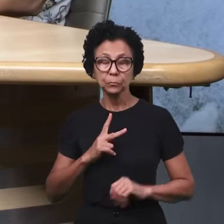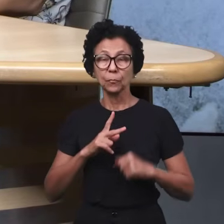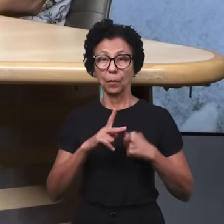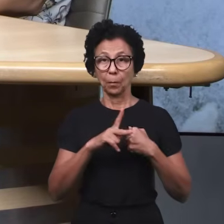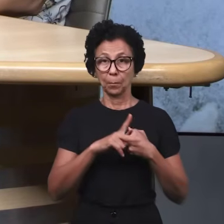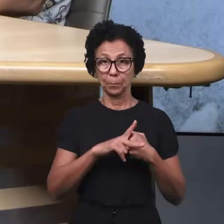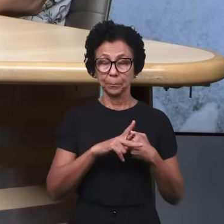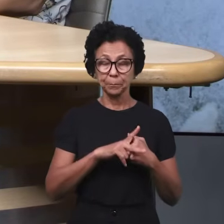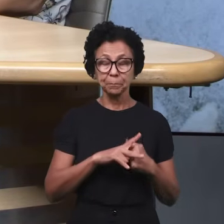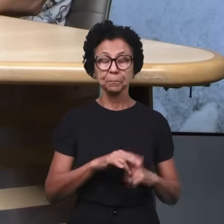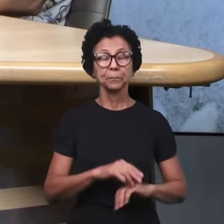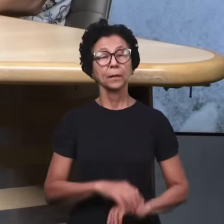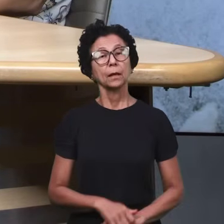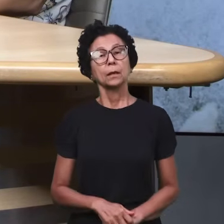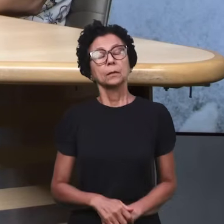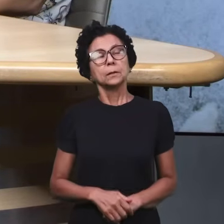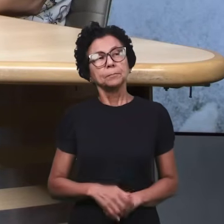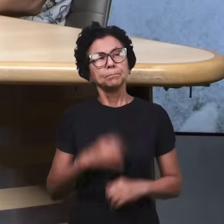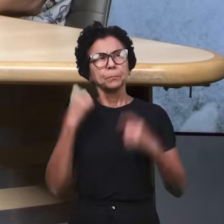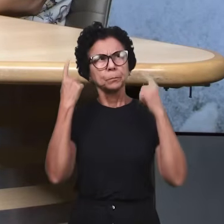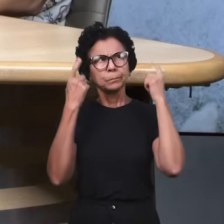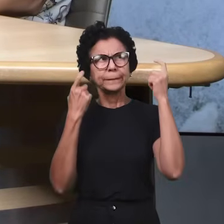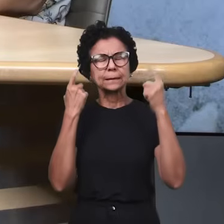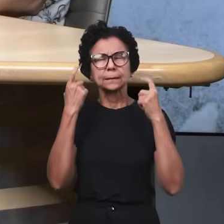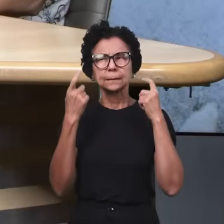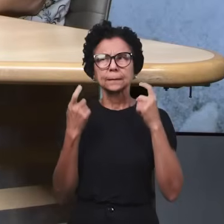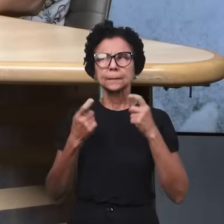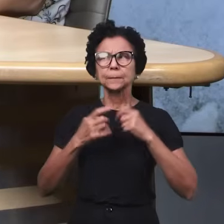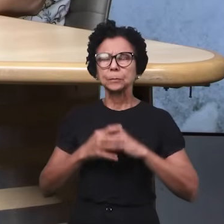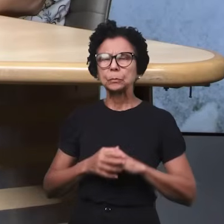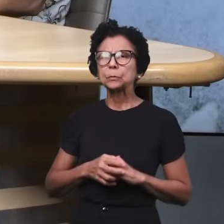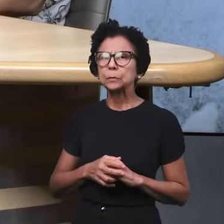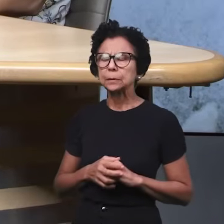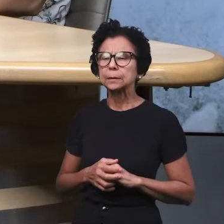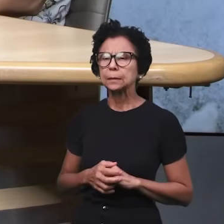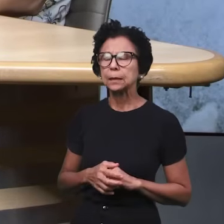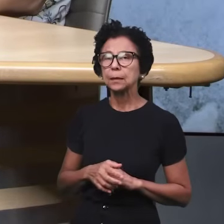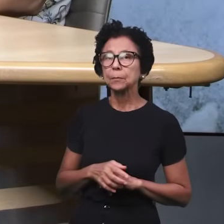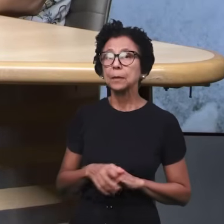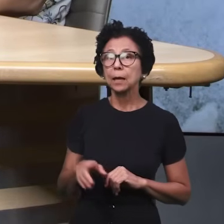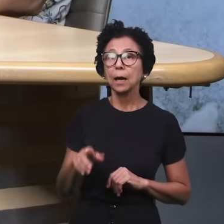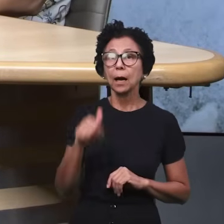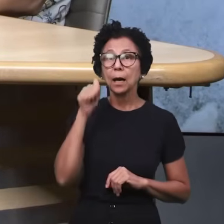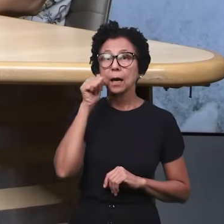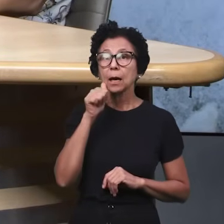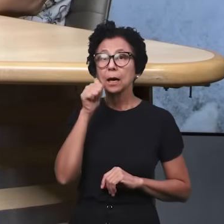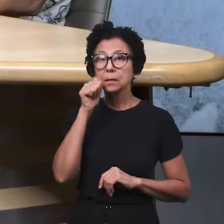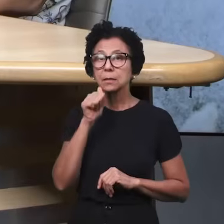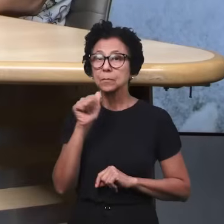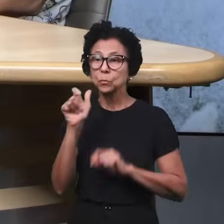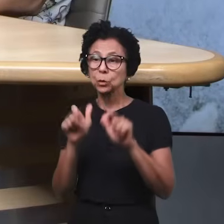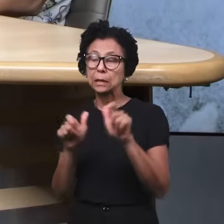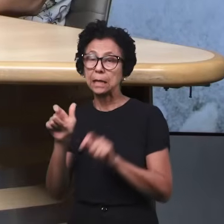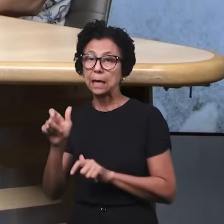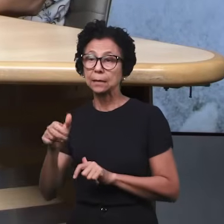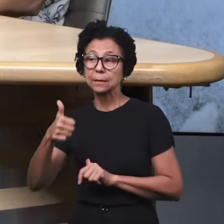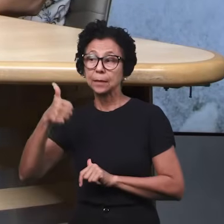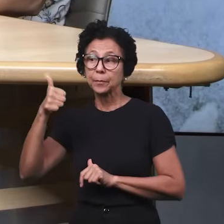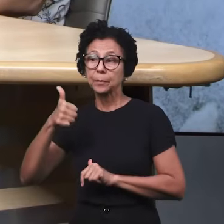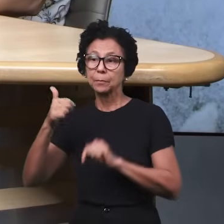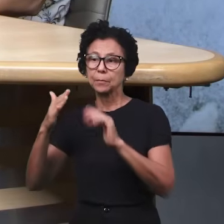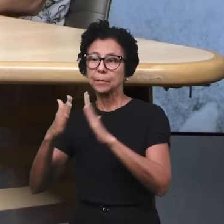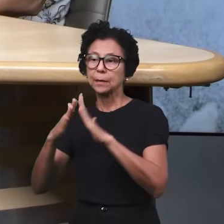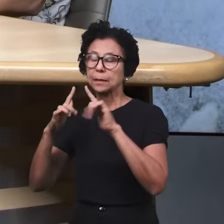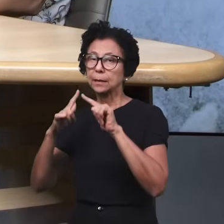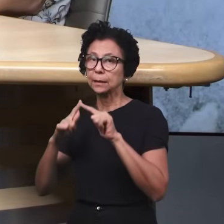aqui, ele teve um cuidado em especial para alertar as mulheres da primeira igreja